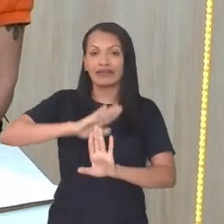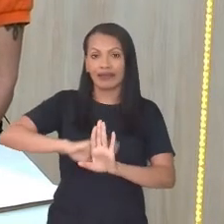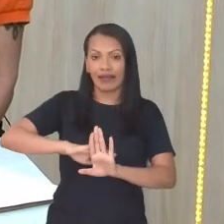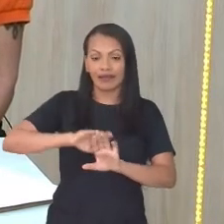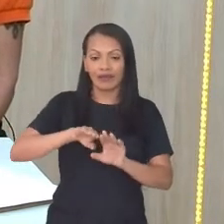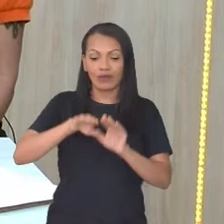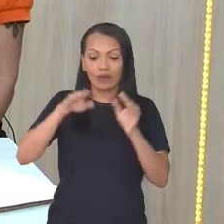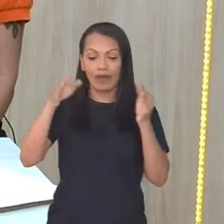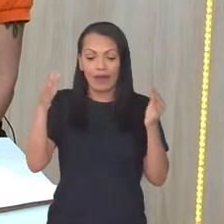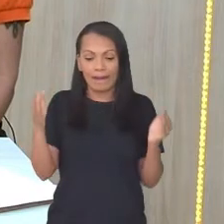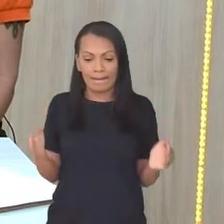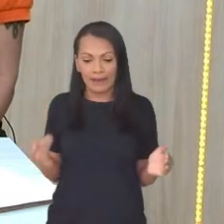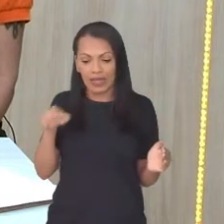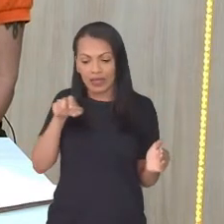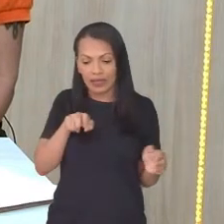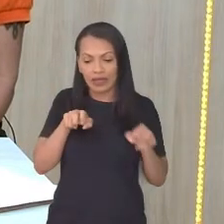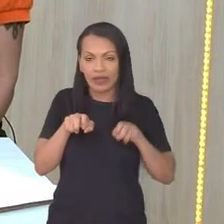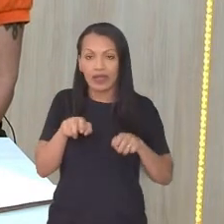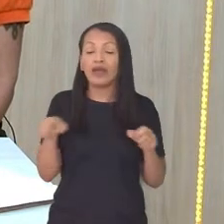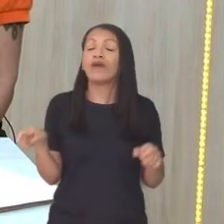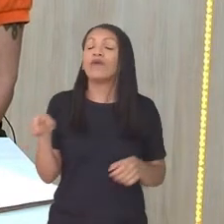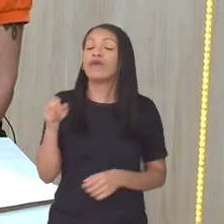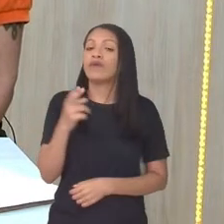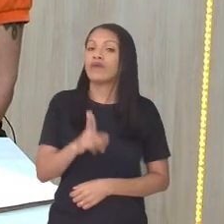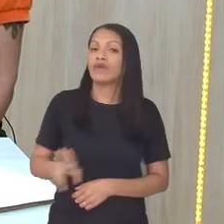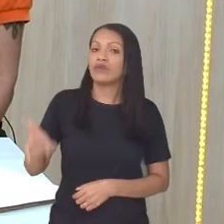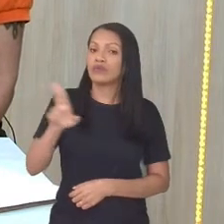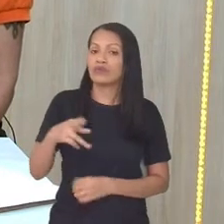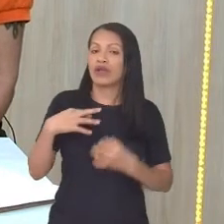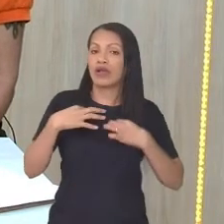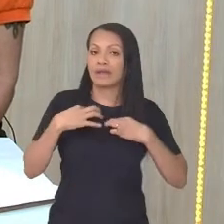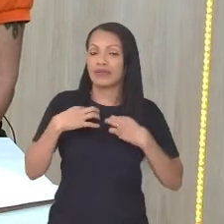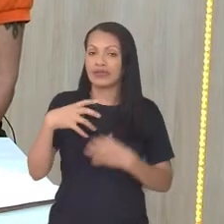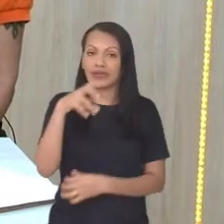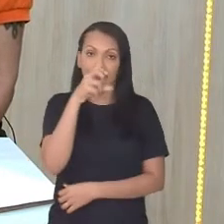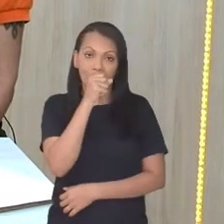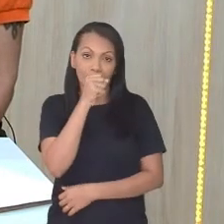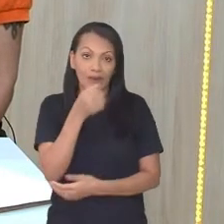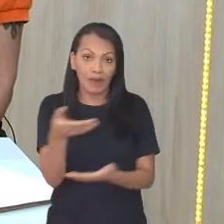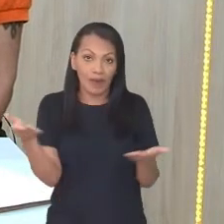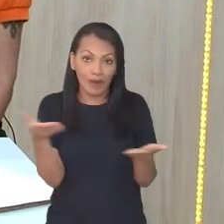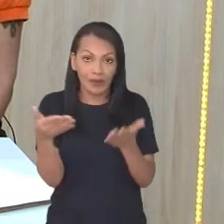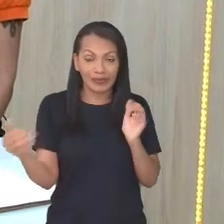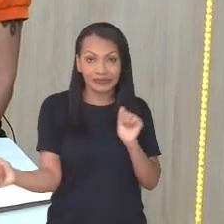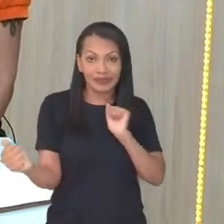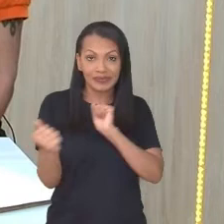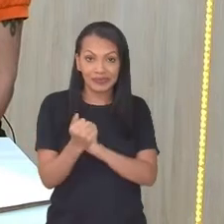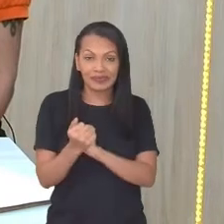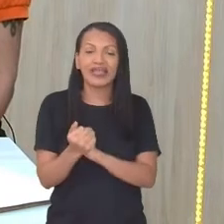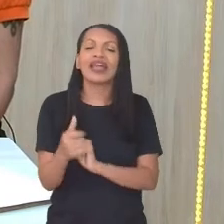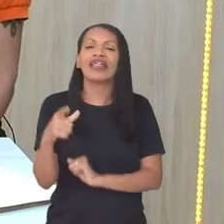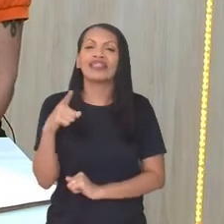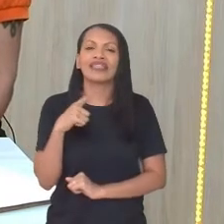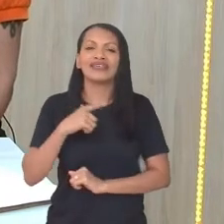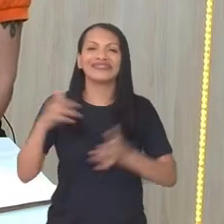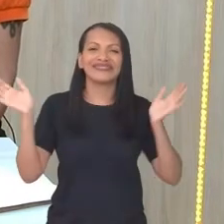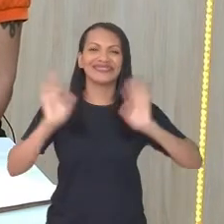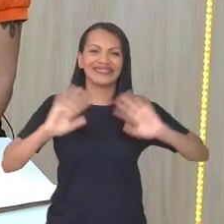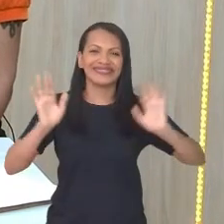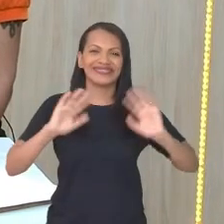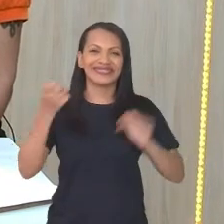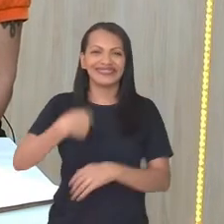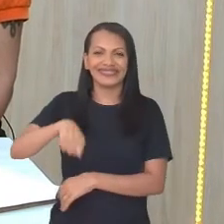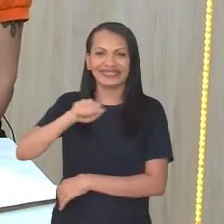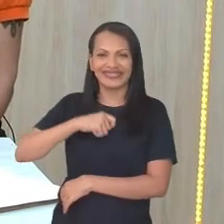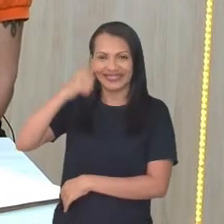tá certo? E uso uma camisa laranja. Me acompanhando na aula de hoje, a gente tem Jéssica, nossa intérprete de